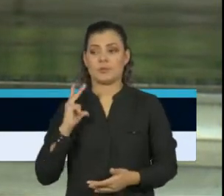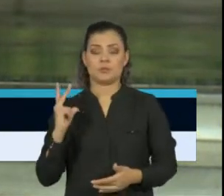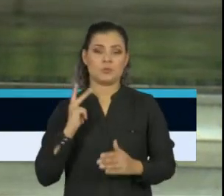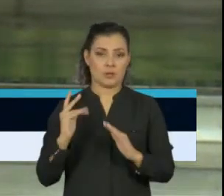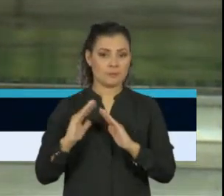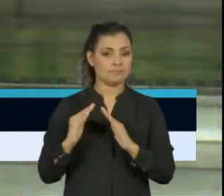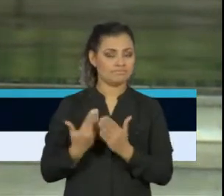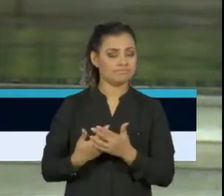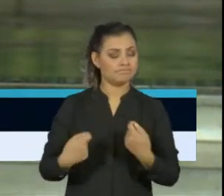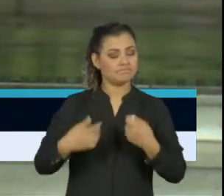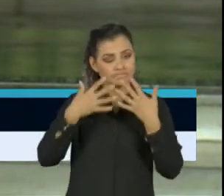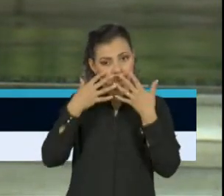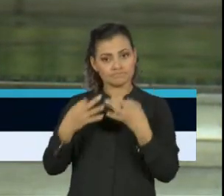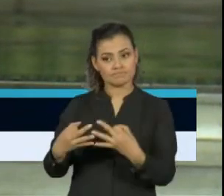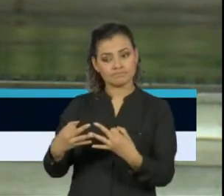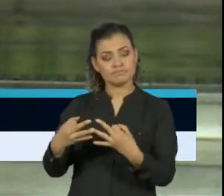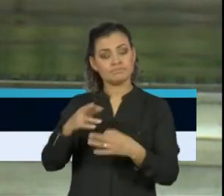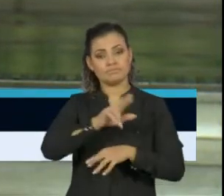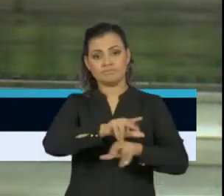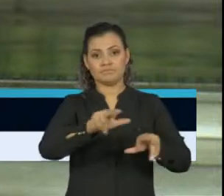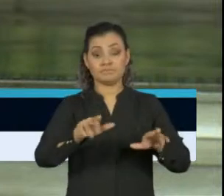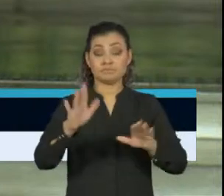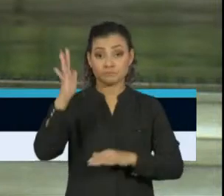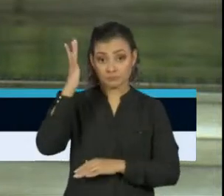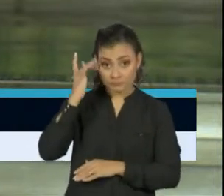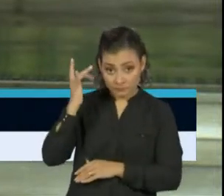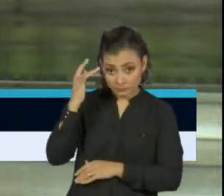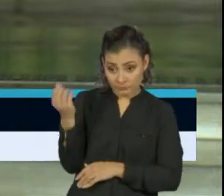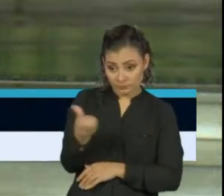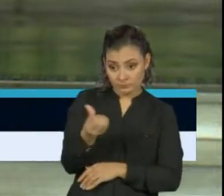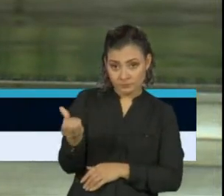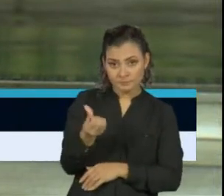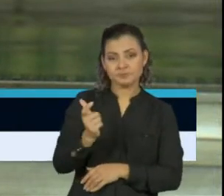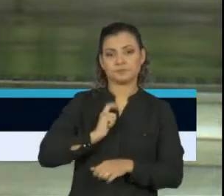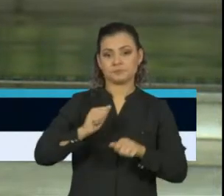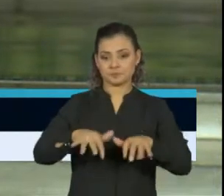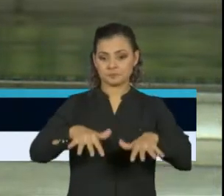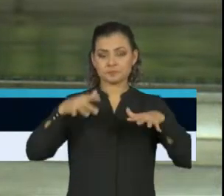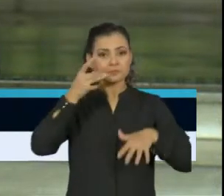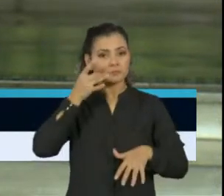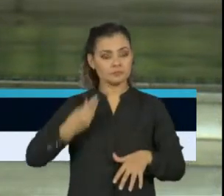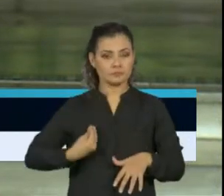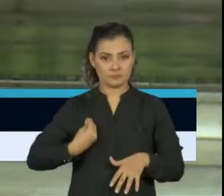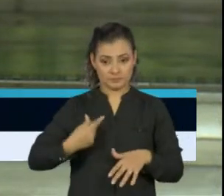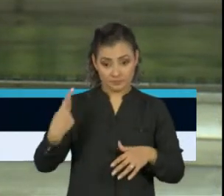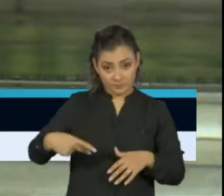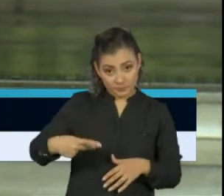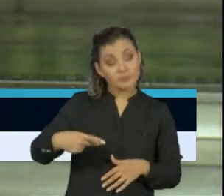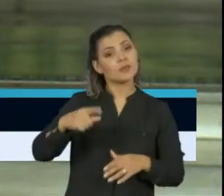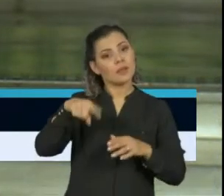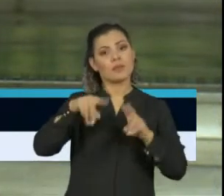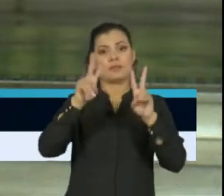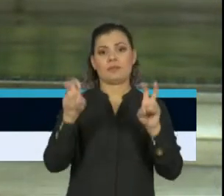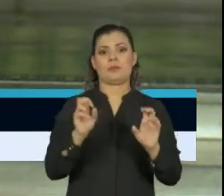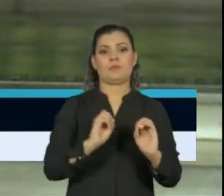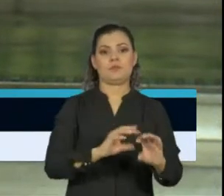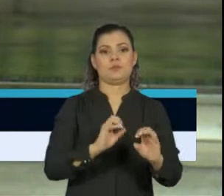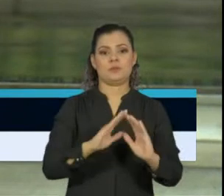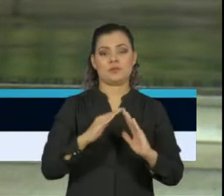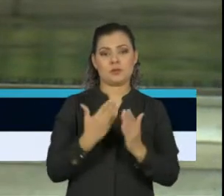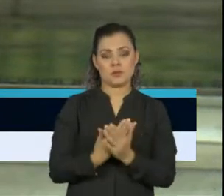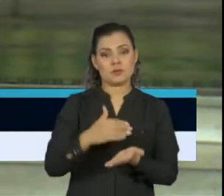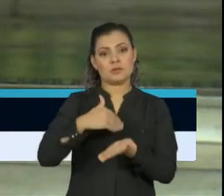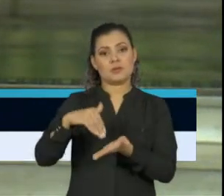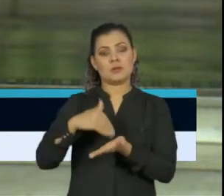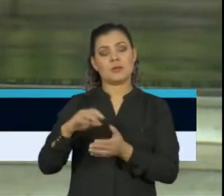de ensino, nos seus diferentes segmentos. Amanhã, sexta-feira, a nossa coletiva é exatamente sobre este tema, com o